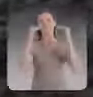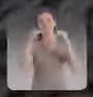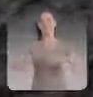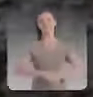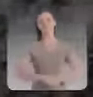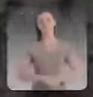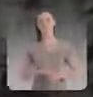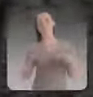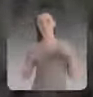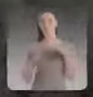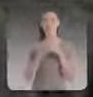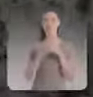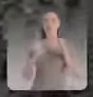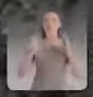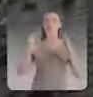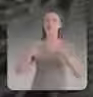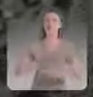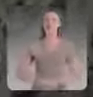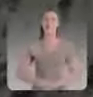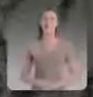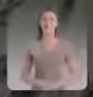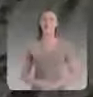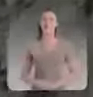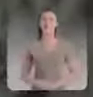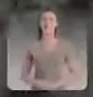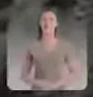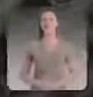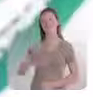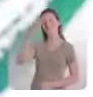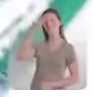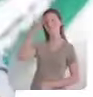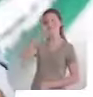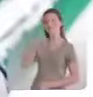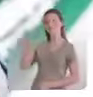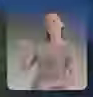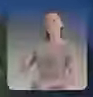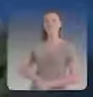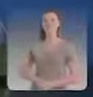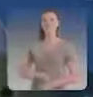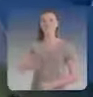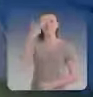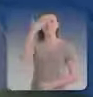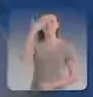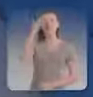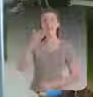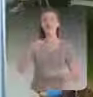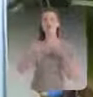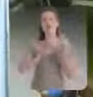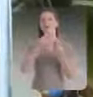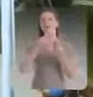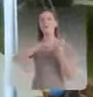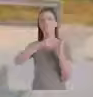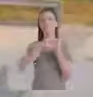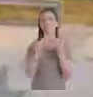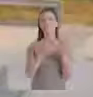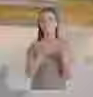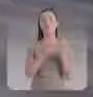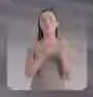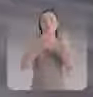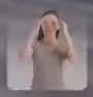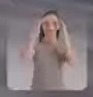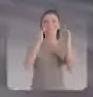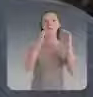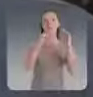Lagoinha. Olha aí como ficou, rapaz. Ficou show de bola. Valeu, pessoal. E sabes como é o nome disso?